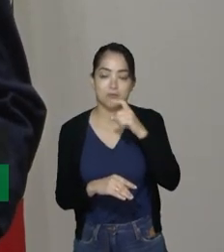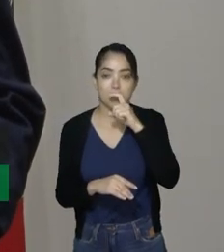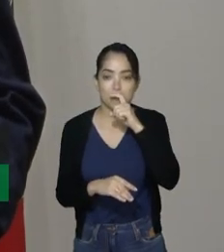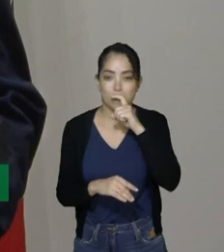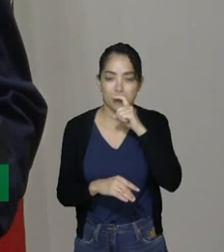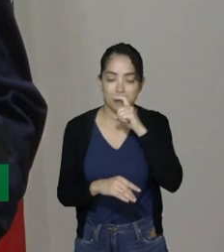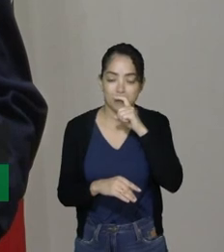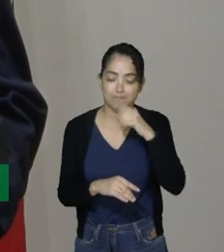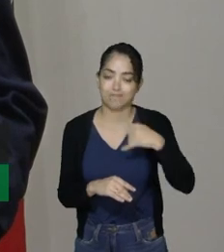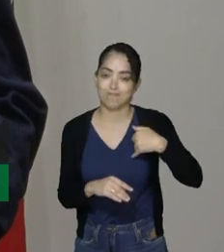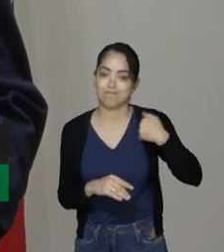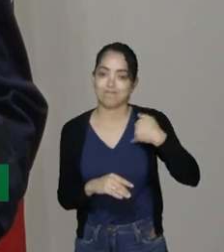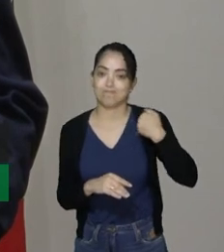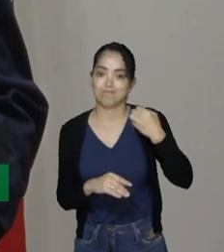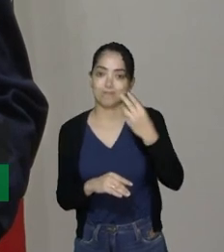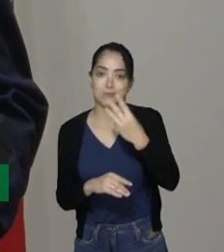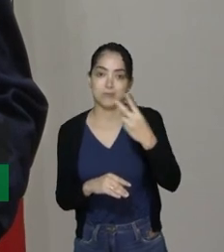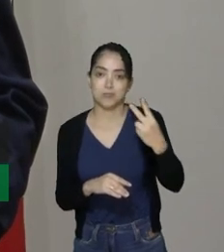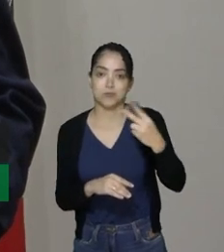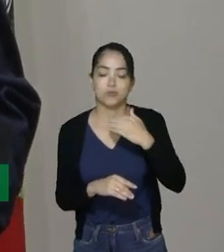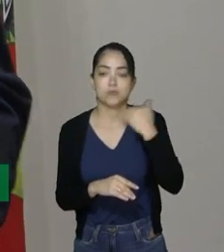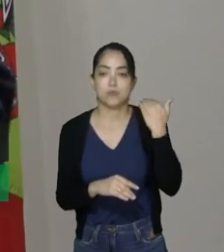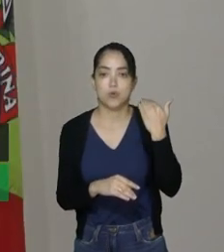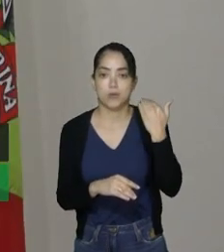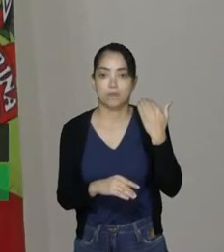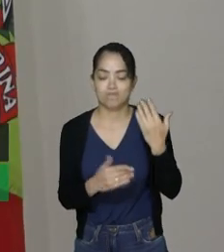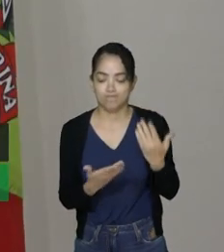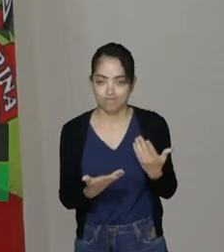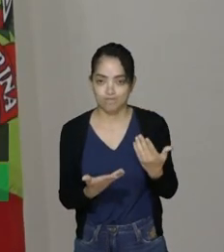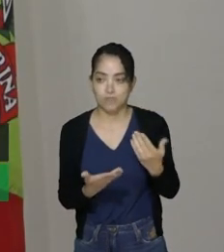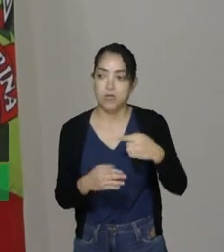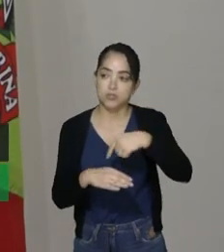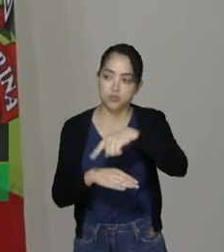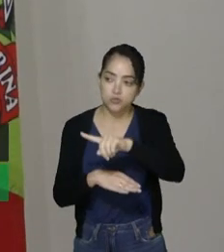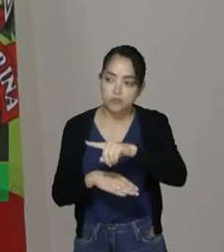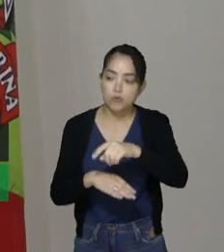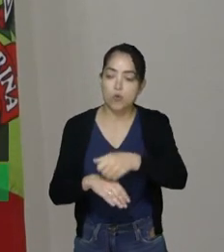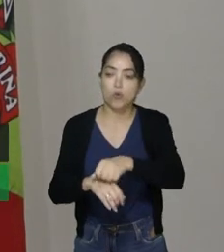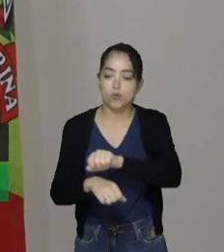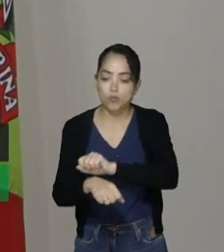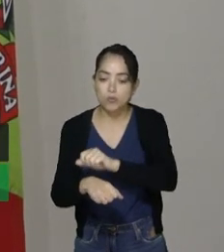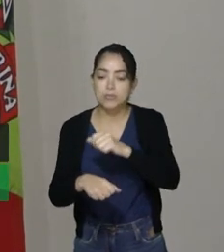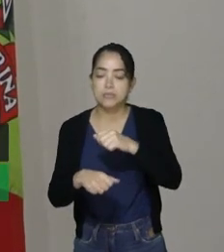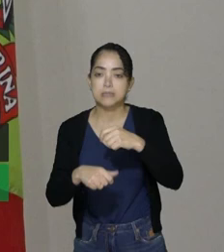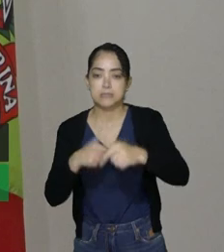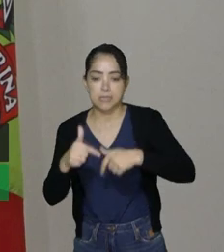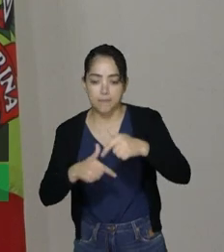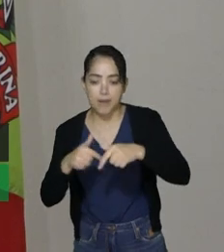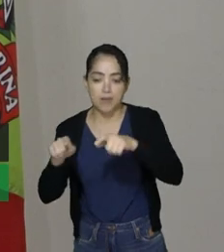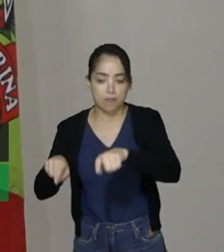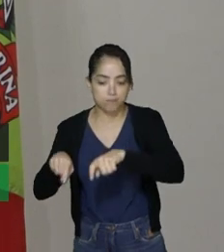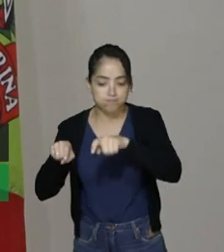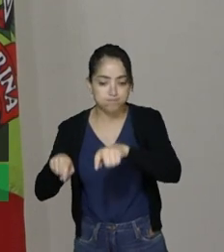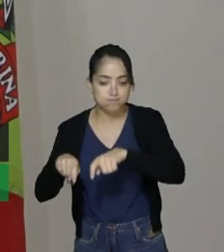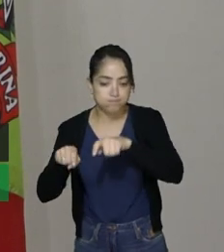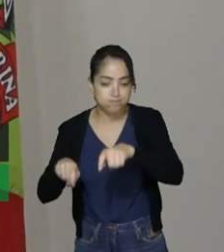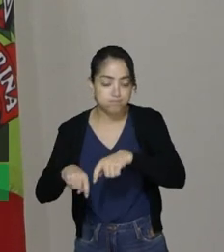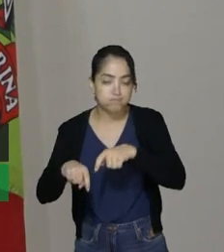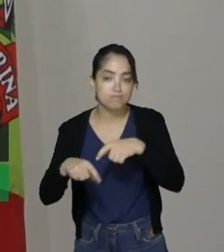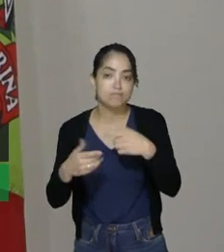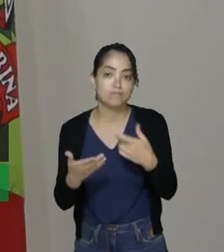32 anos de idade. E a gente foi para a roça, foi para o chão de fábrica,